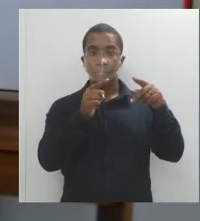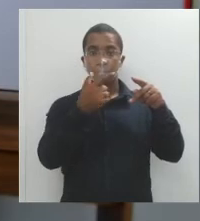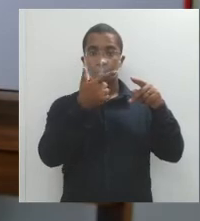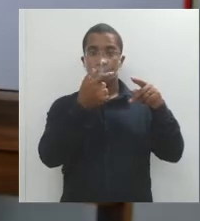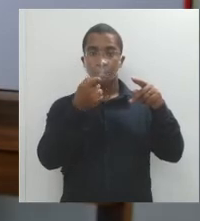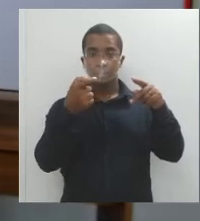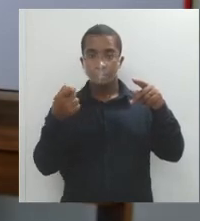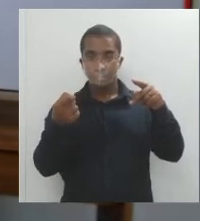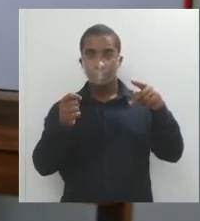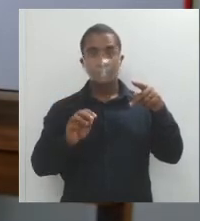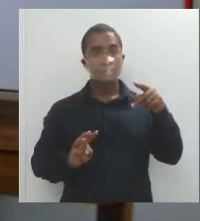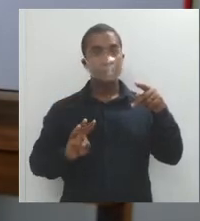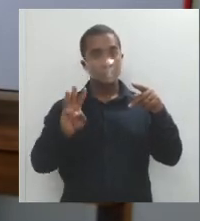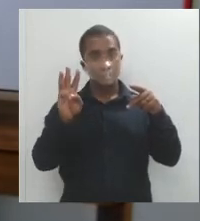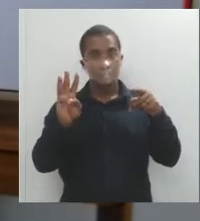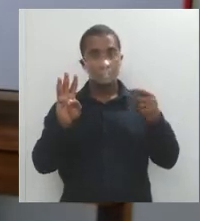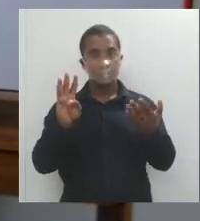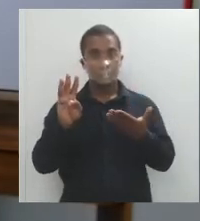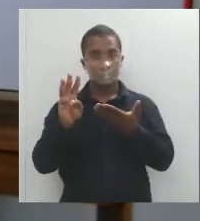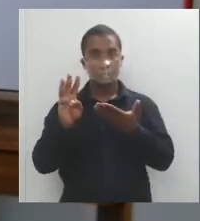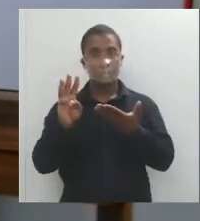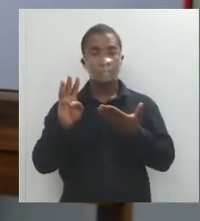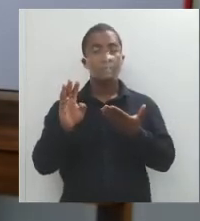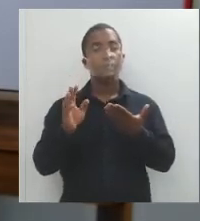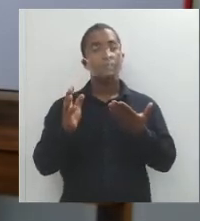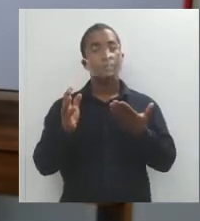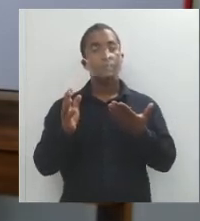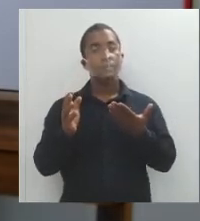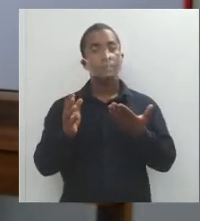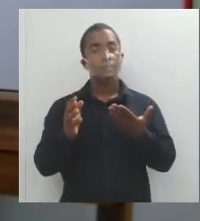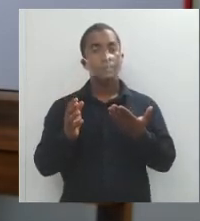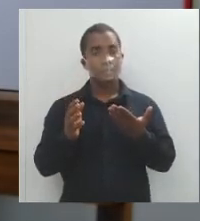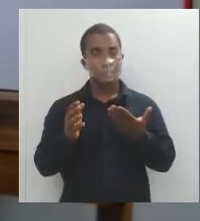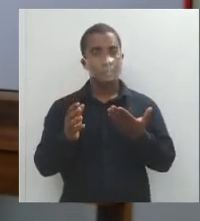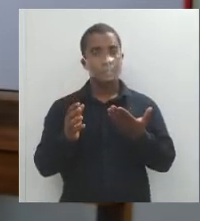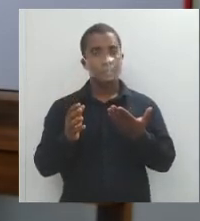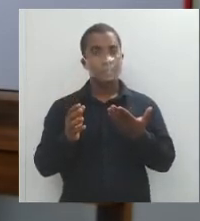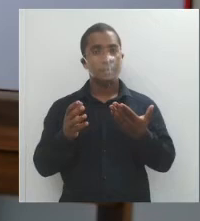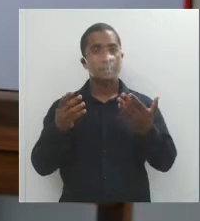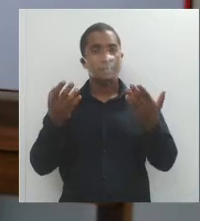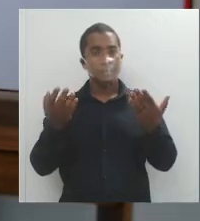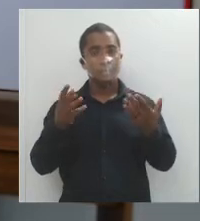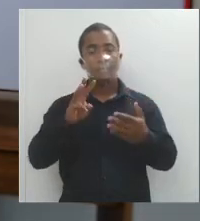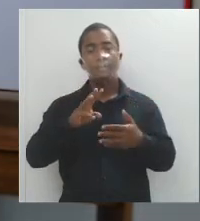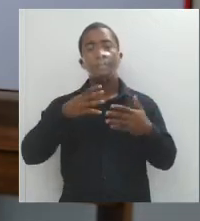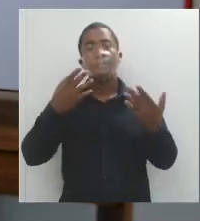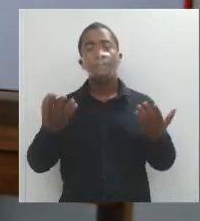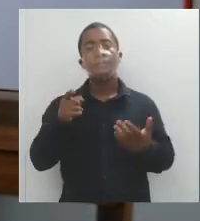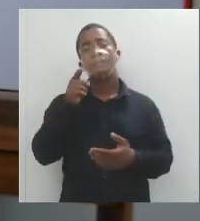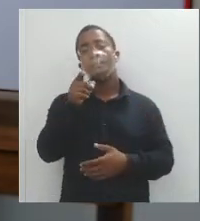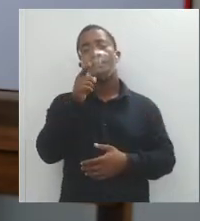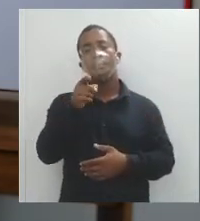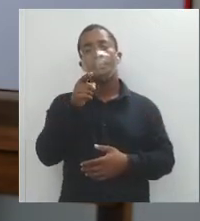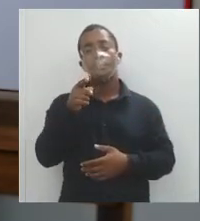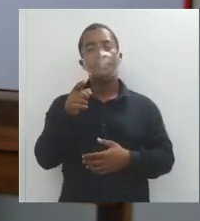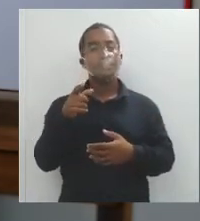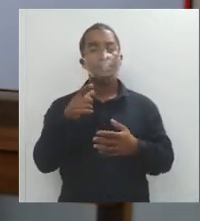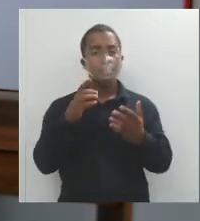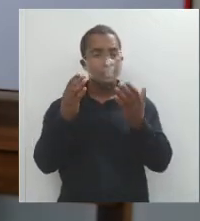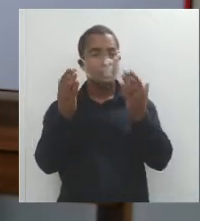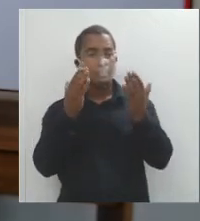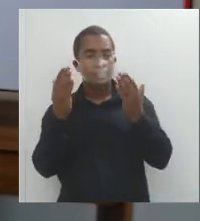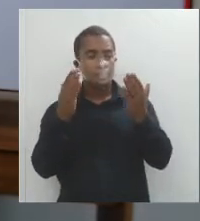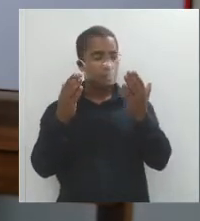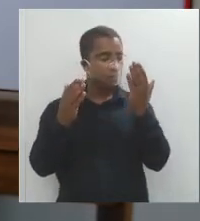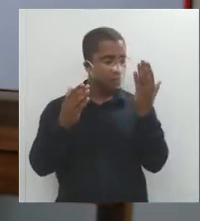1.200 watts. 1.200 watts. Então, simplesmente ele quer que você compare a potência